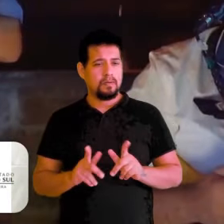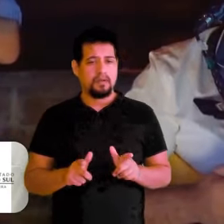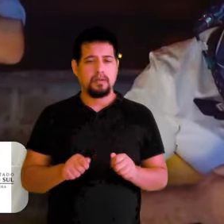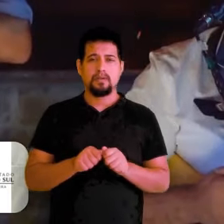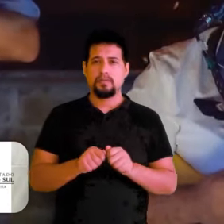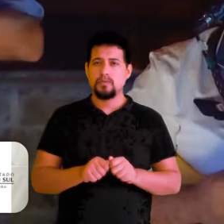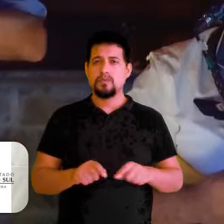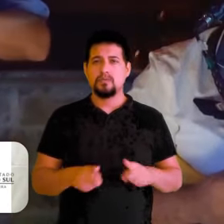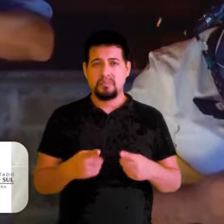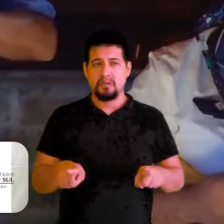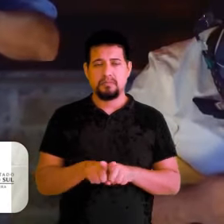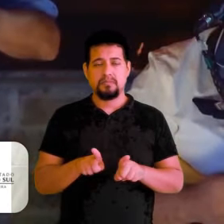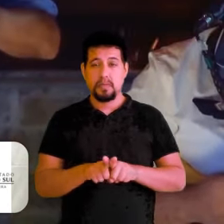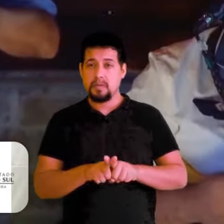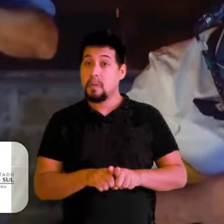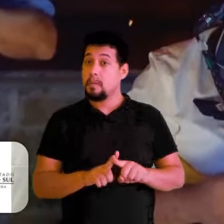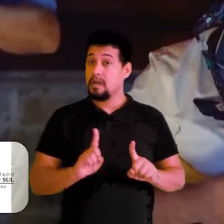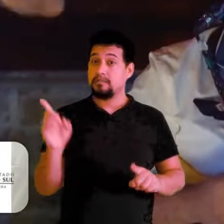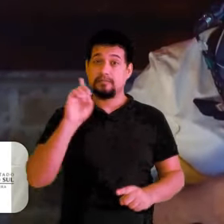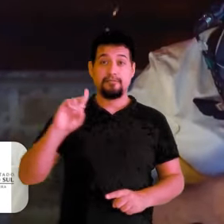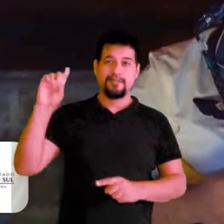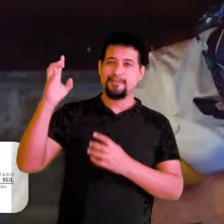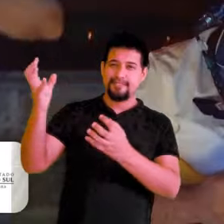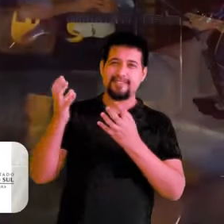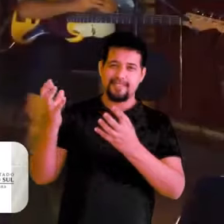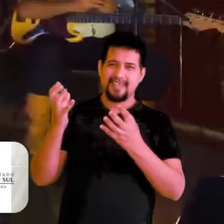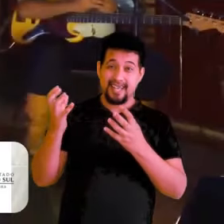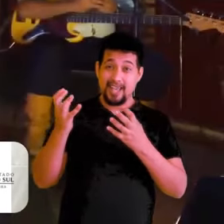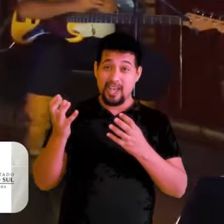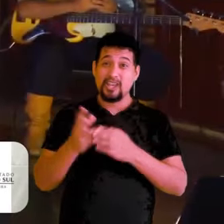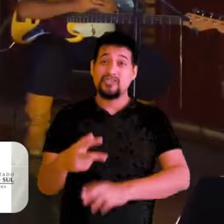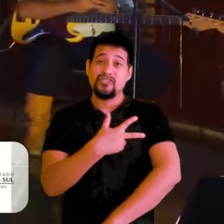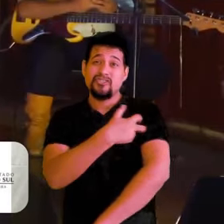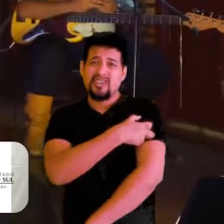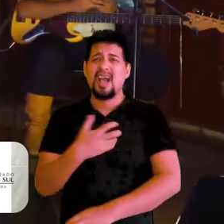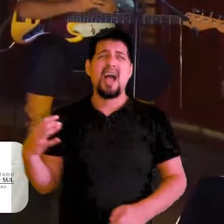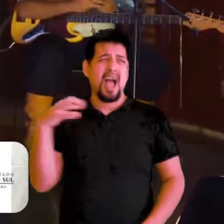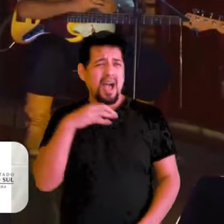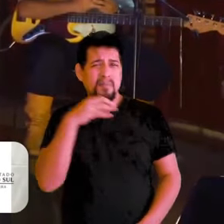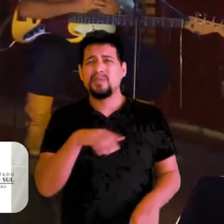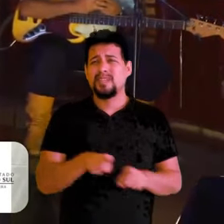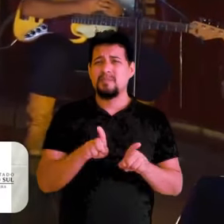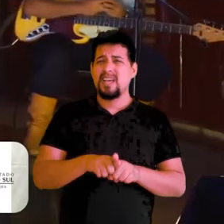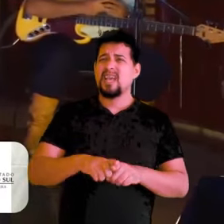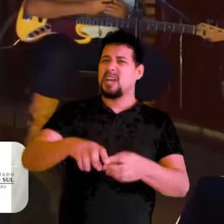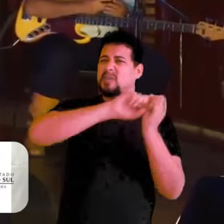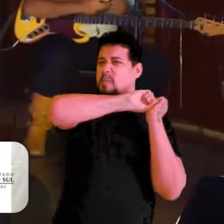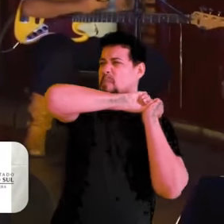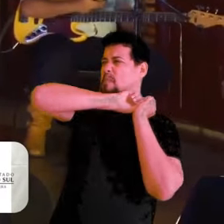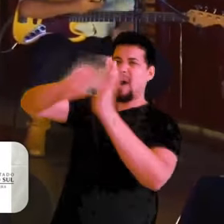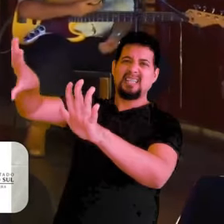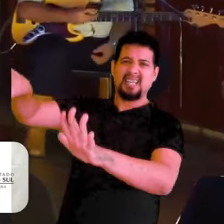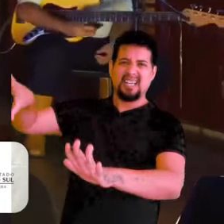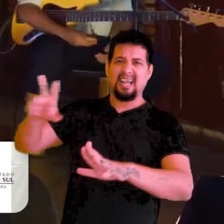os parques de diversões, né? É verdade. Mas, se Deus quiser, chega essa vacina e nós vamos mandar ela de